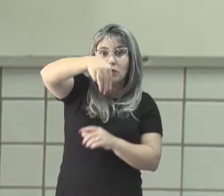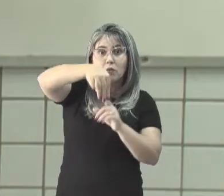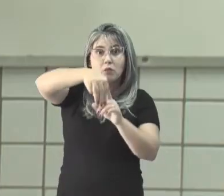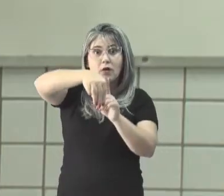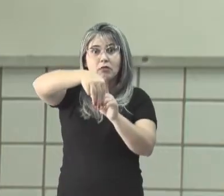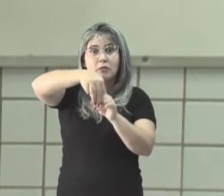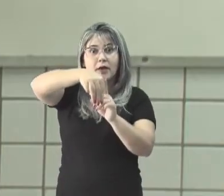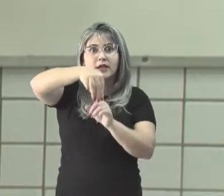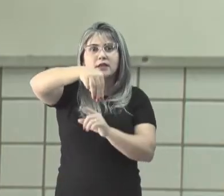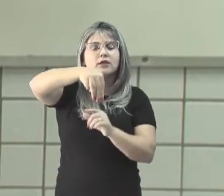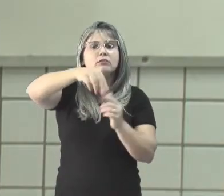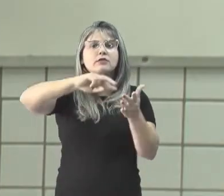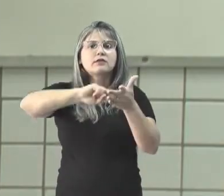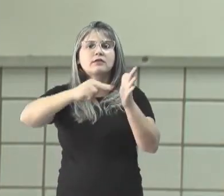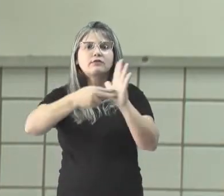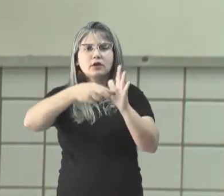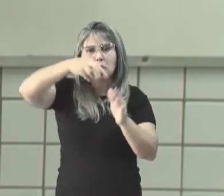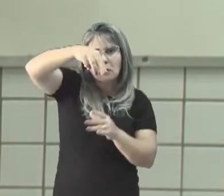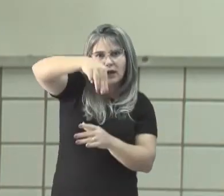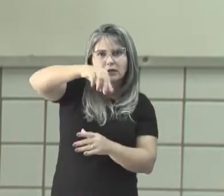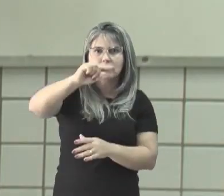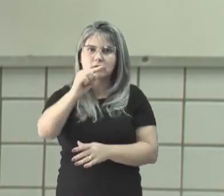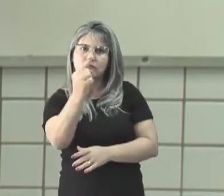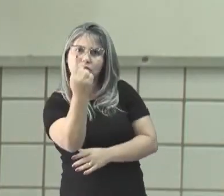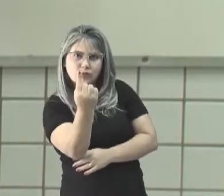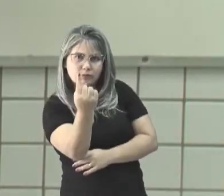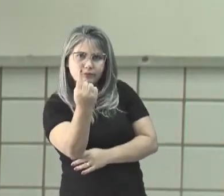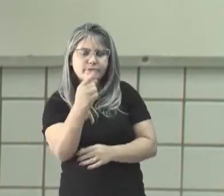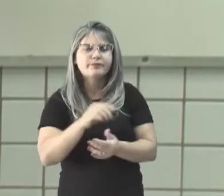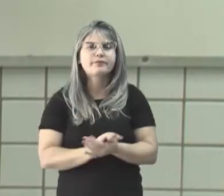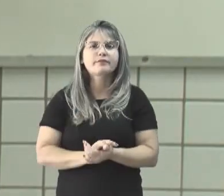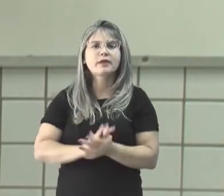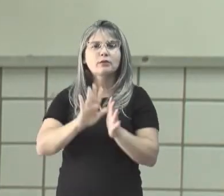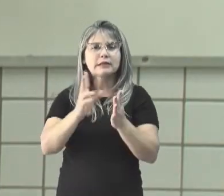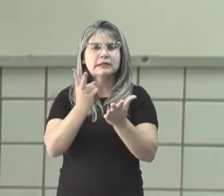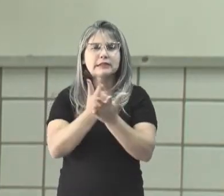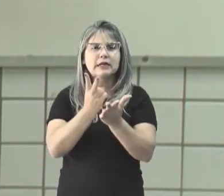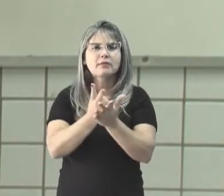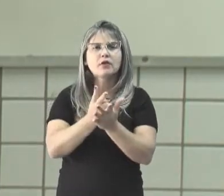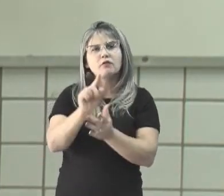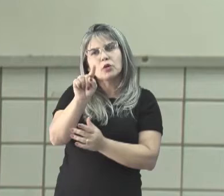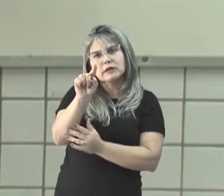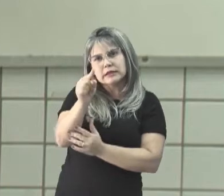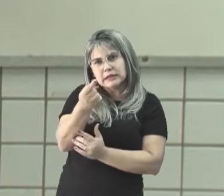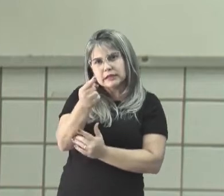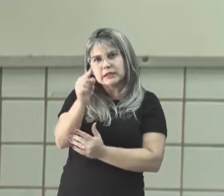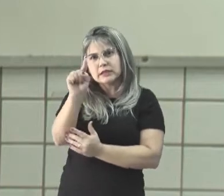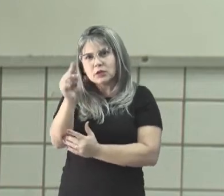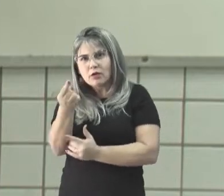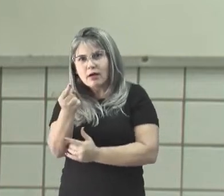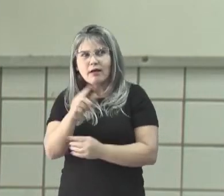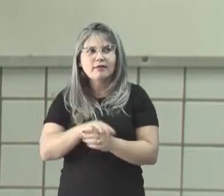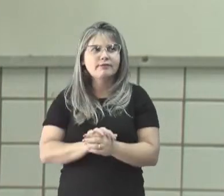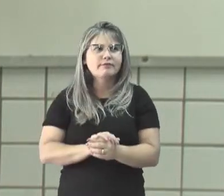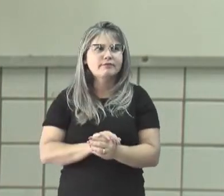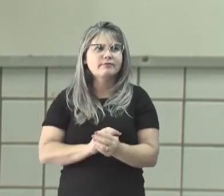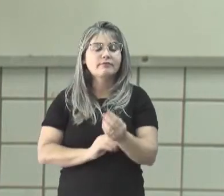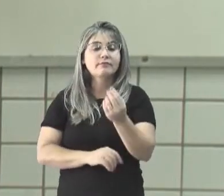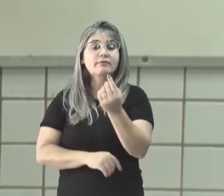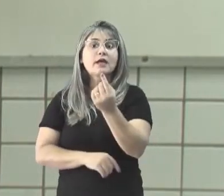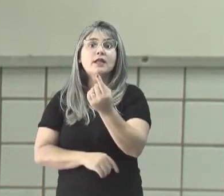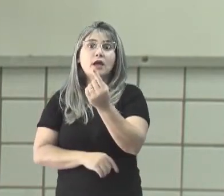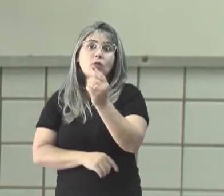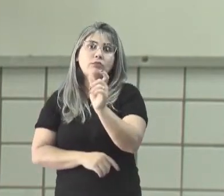gente, toda vez que a gente for deslocar a nossa vírgula, a vírgula vai se deslocar uma